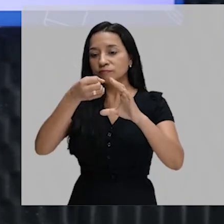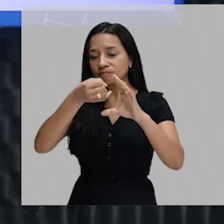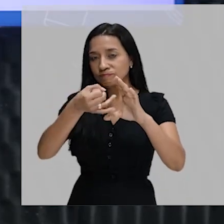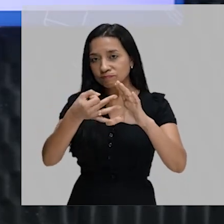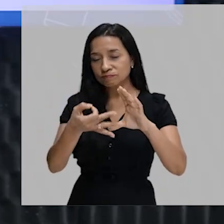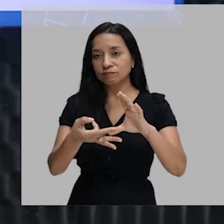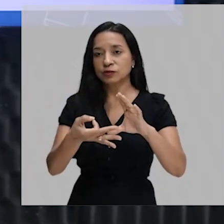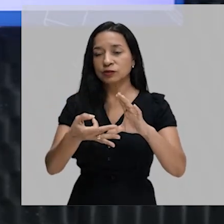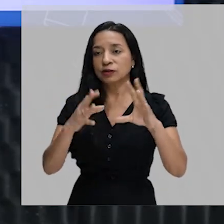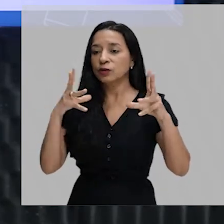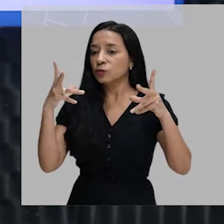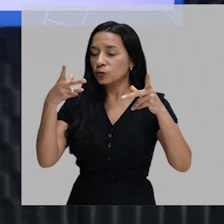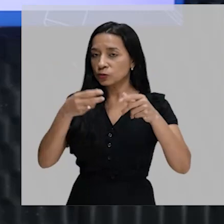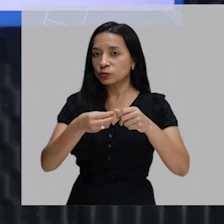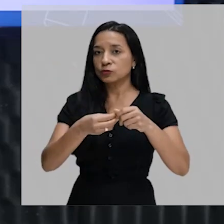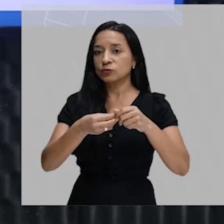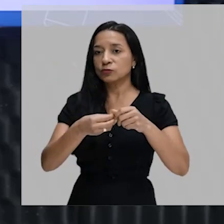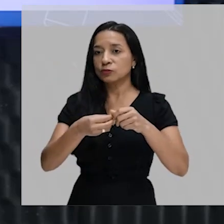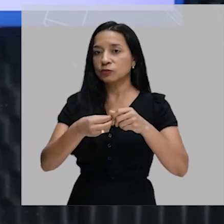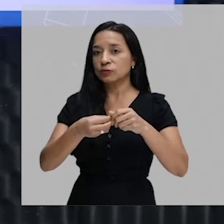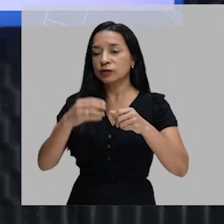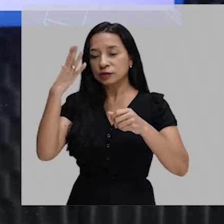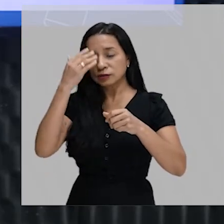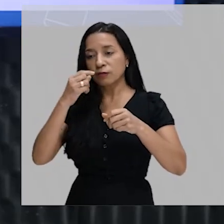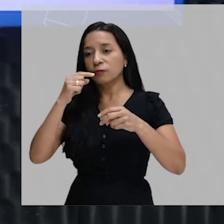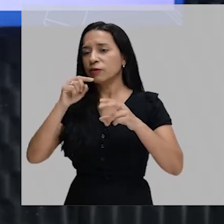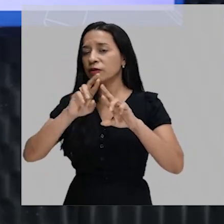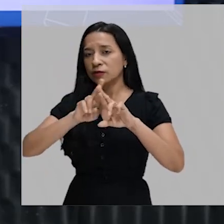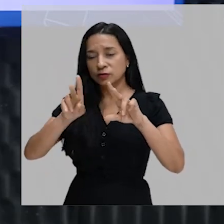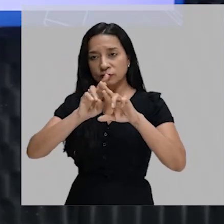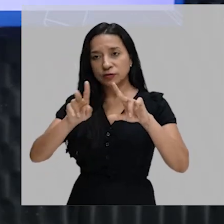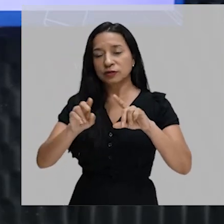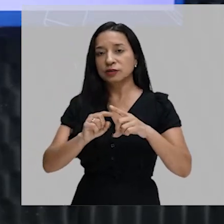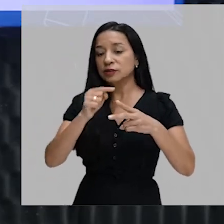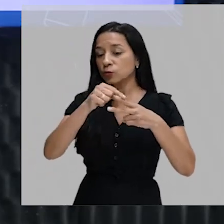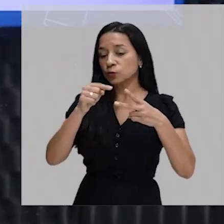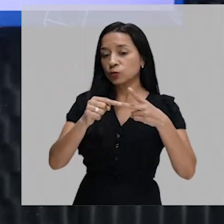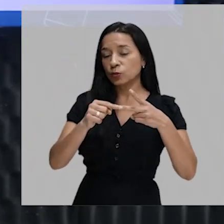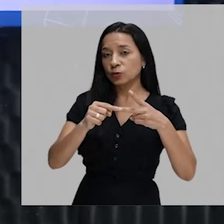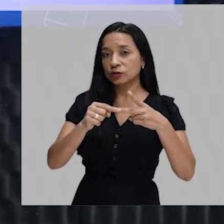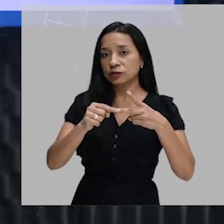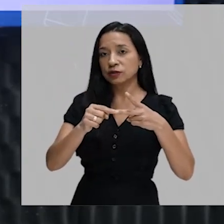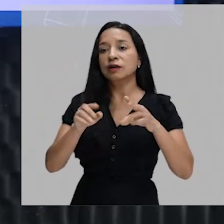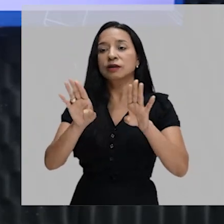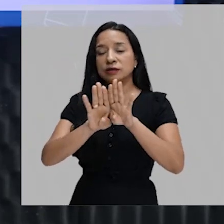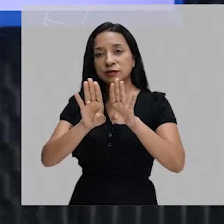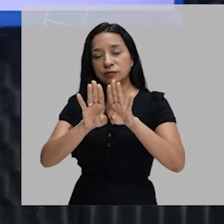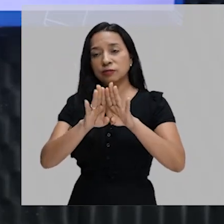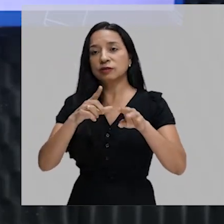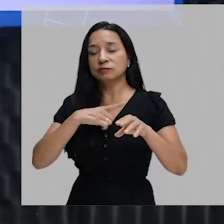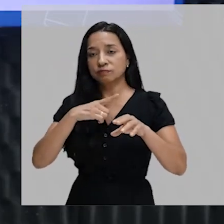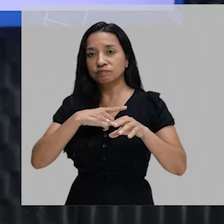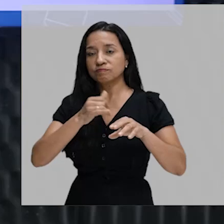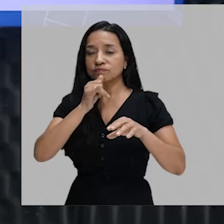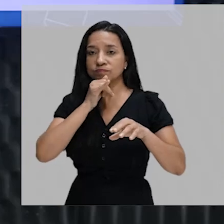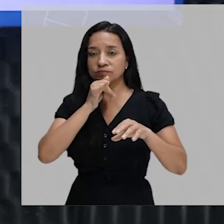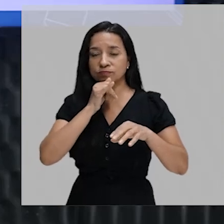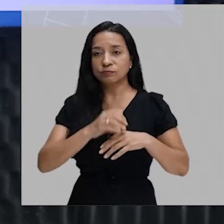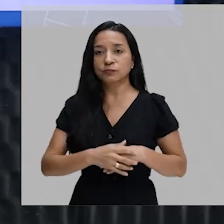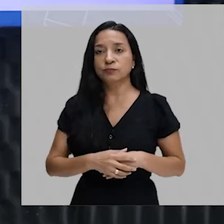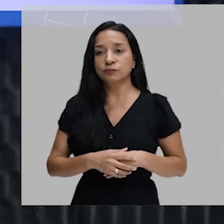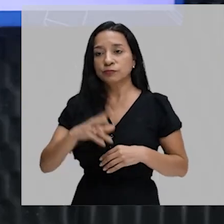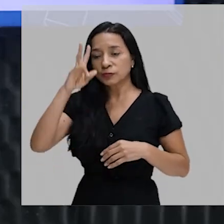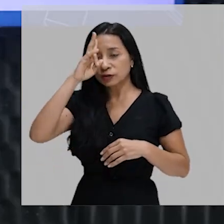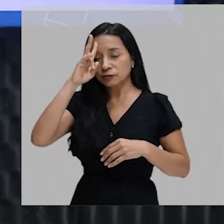caracterizá-los, ver a diferença entre síntese e resumo e exemplificar. Lembrando que se